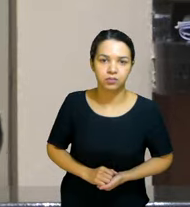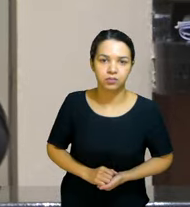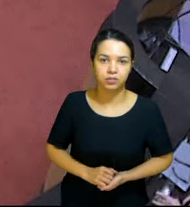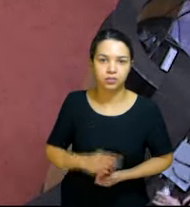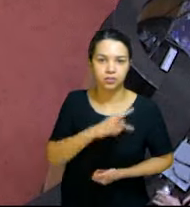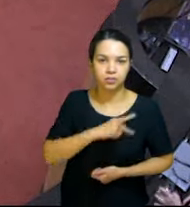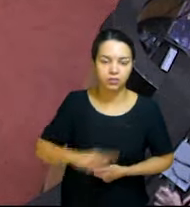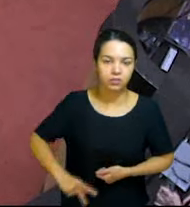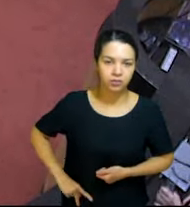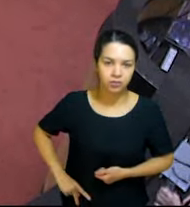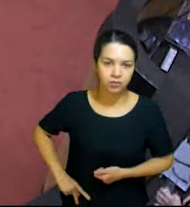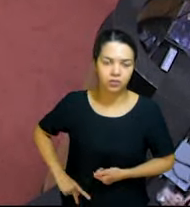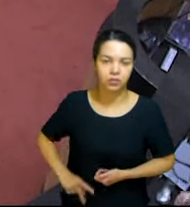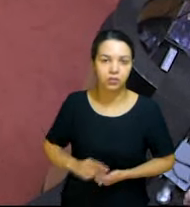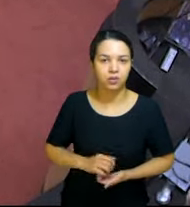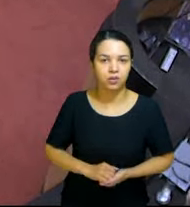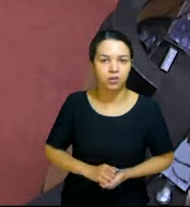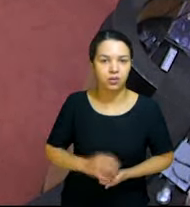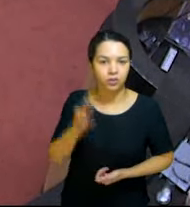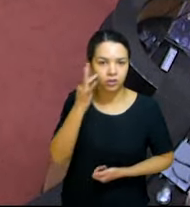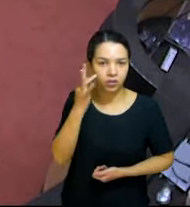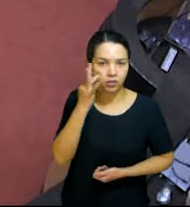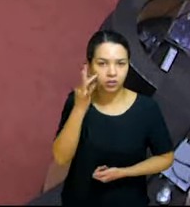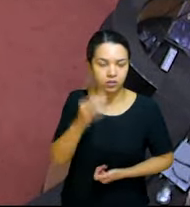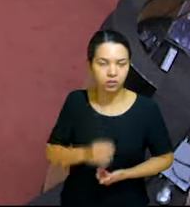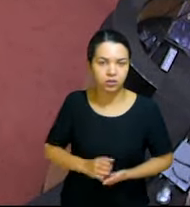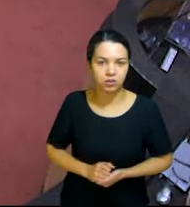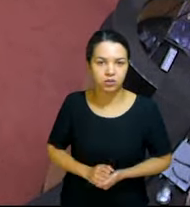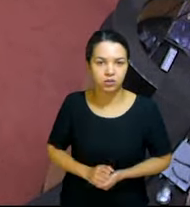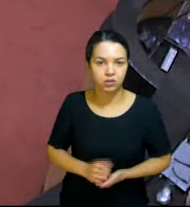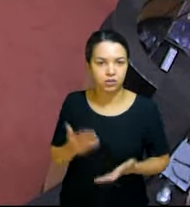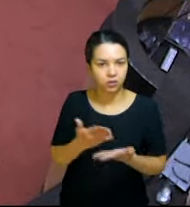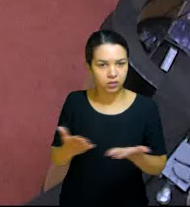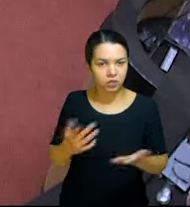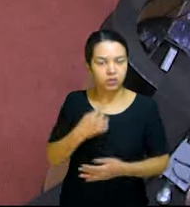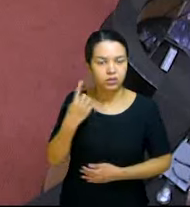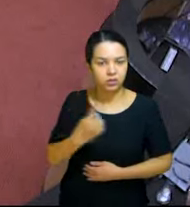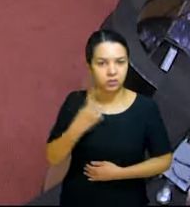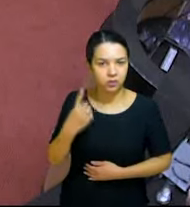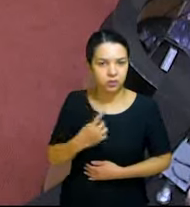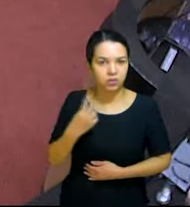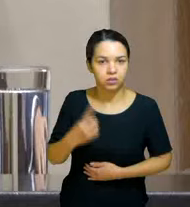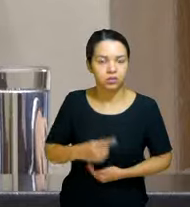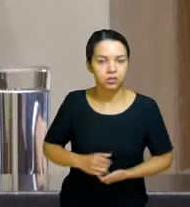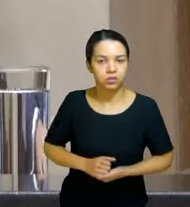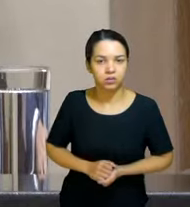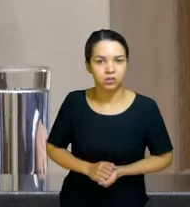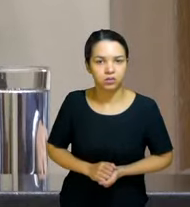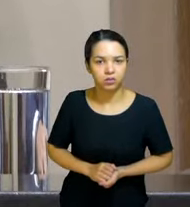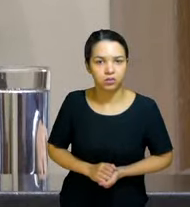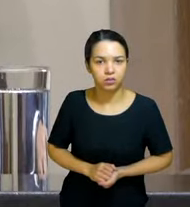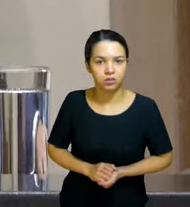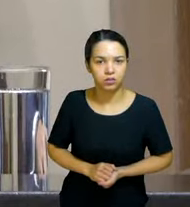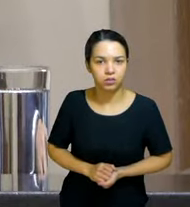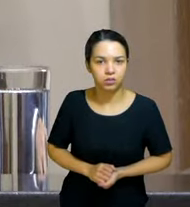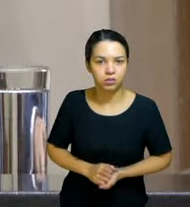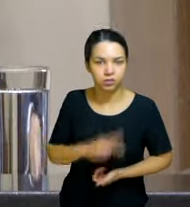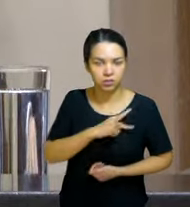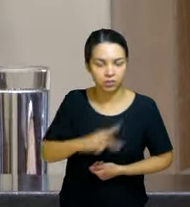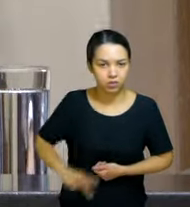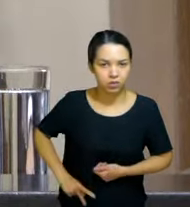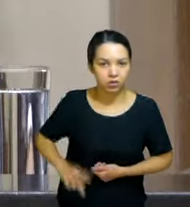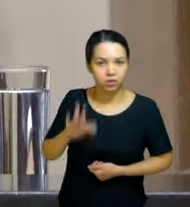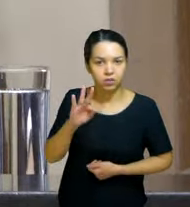Presidente Fernando, nobres deputados, Coronel Fareberg, presidente da